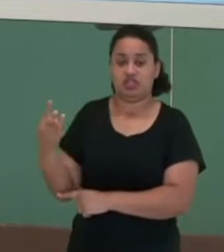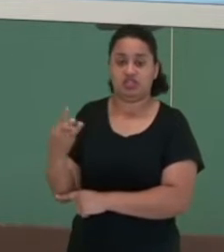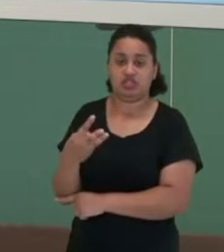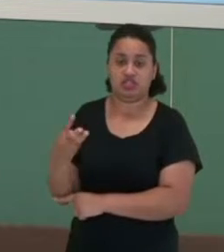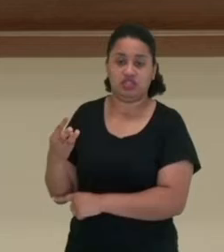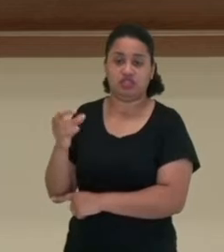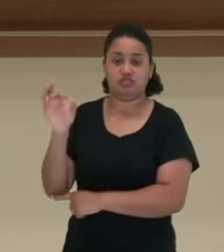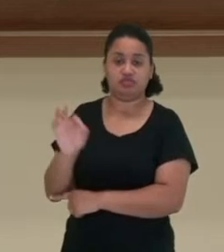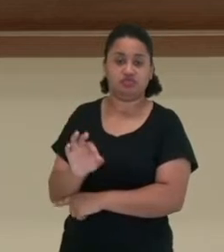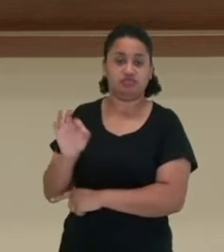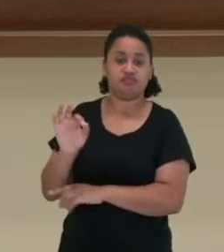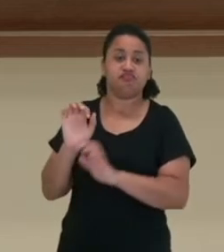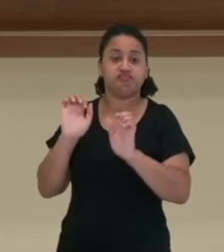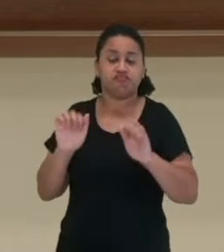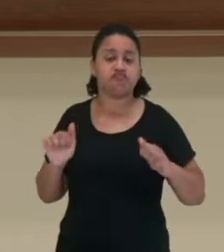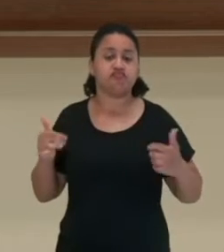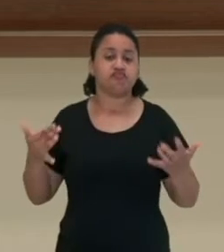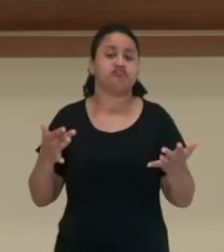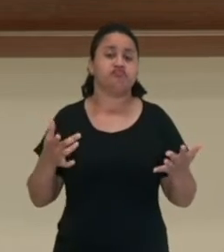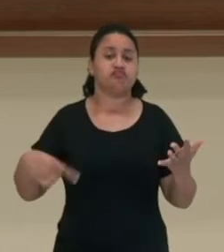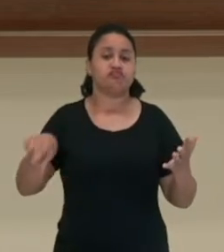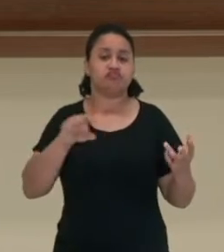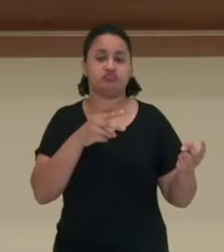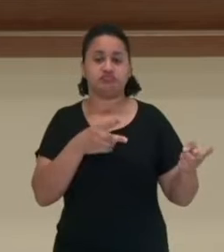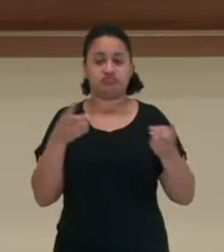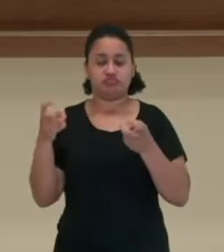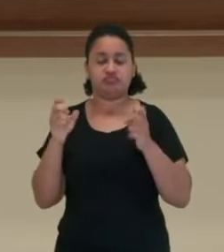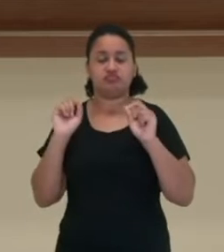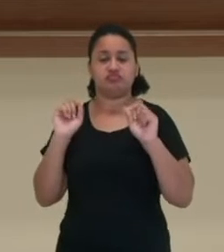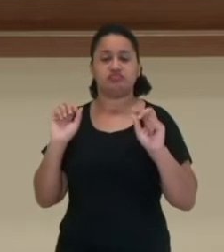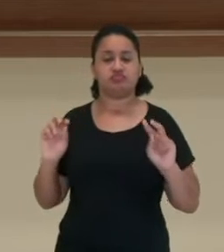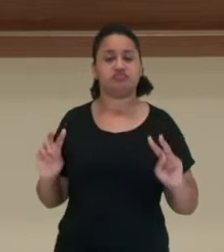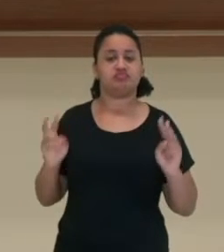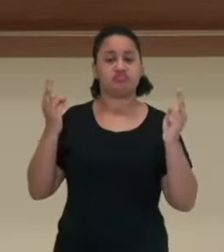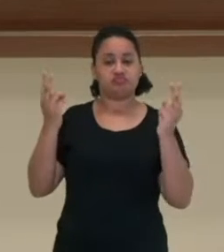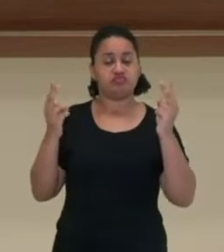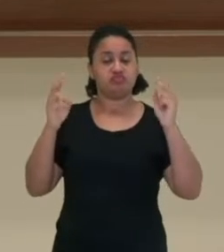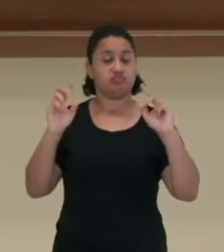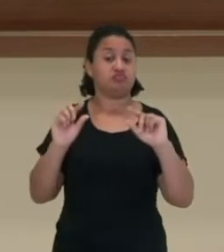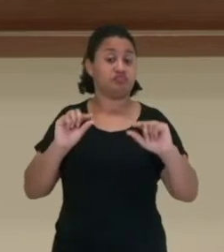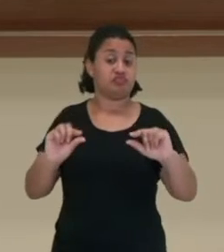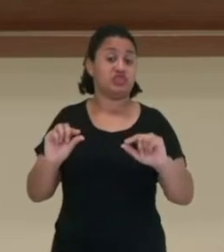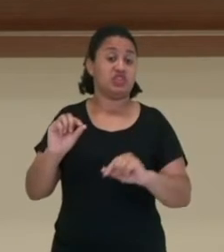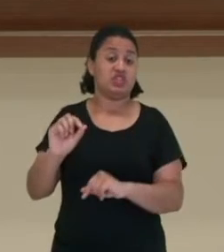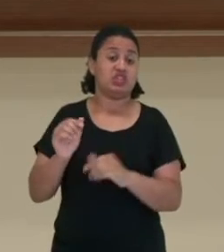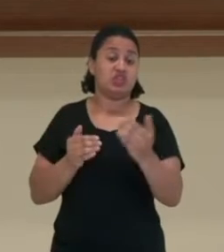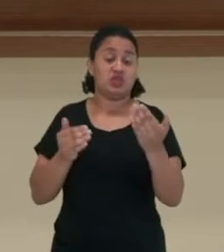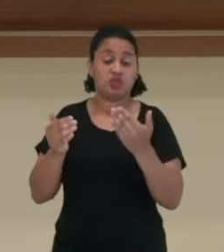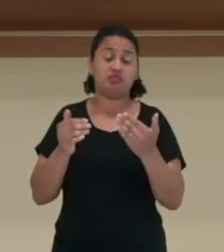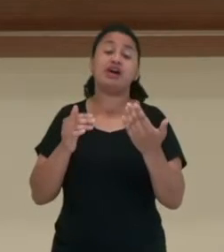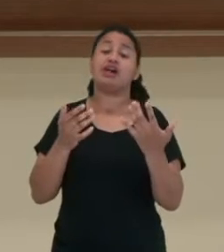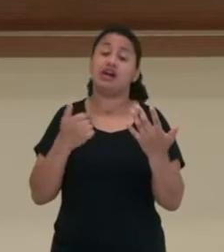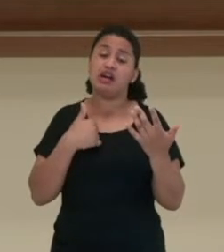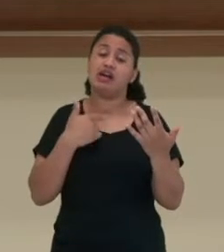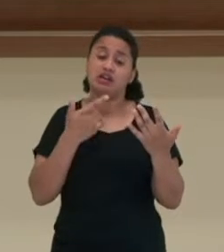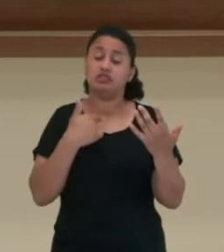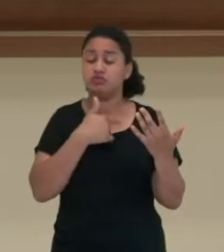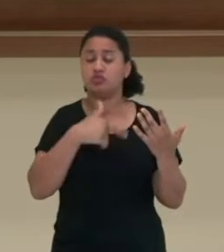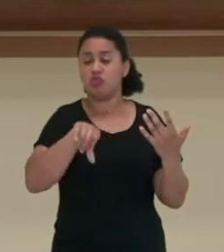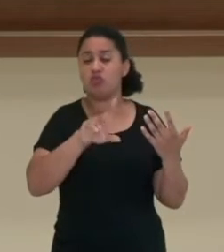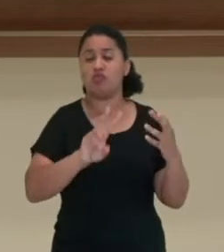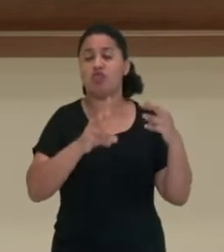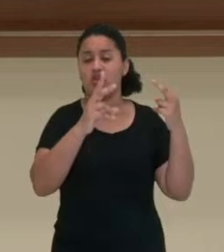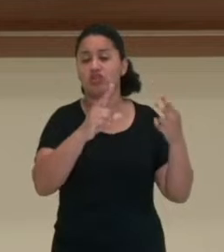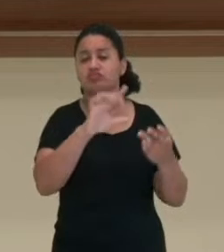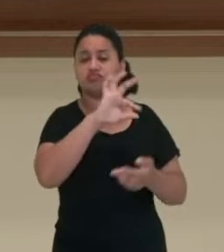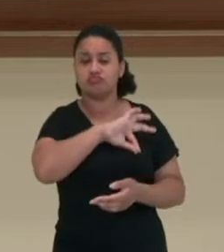1,33%. Portanto, gente, vocês vejam que é um valor muito pequeno pela segurança que você vai ter,